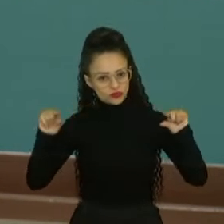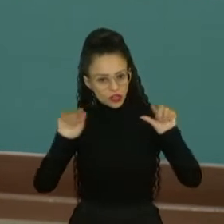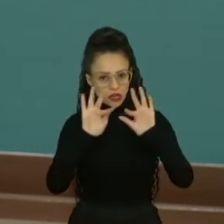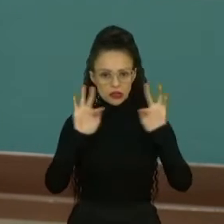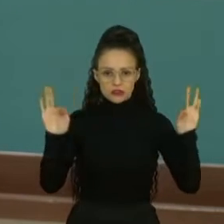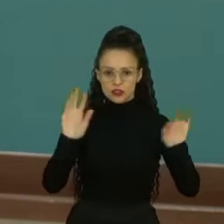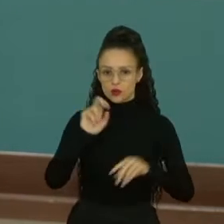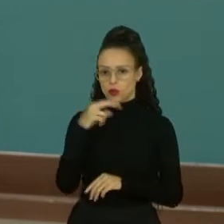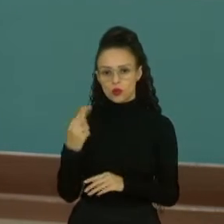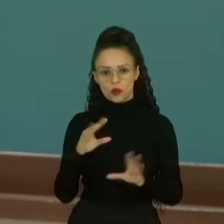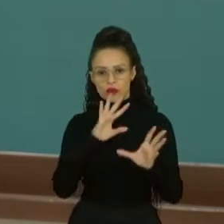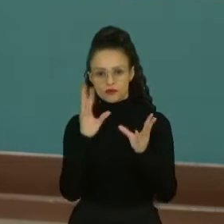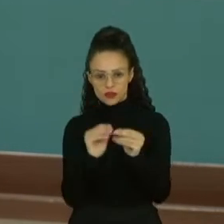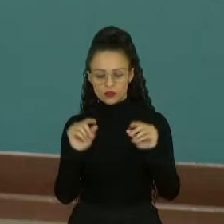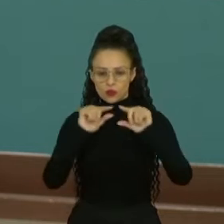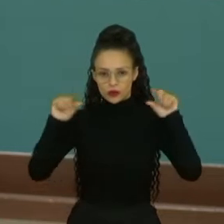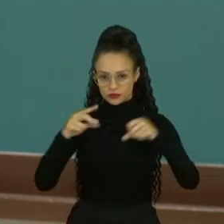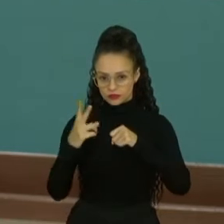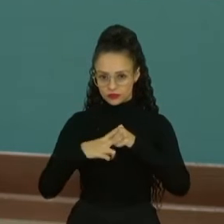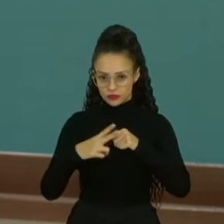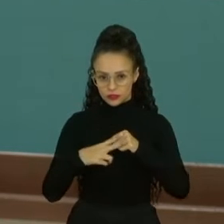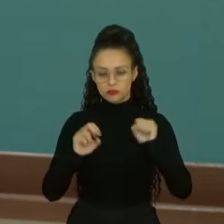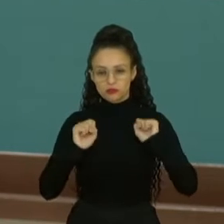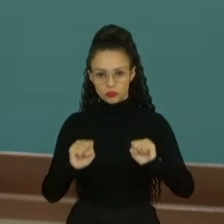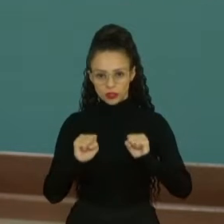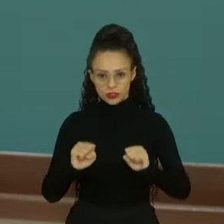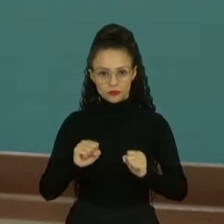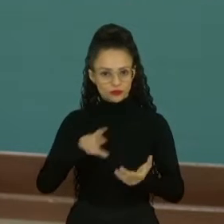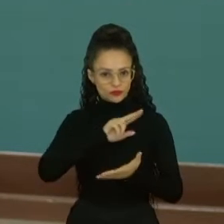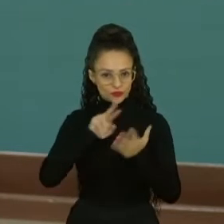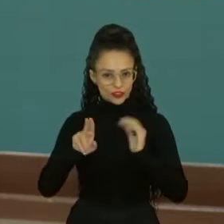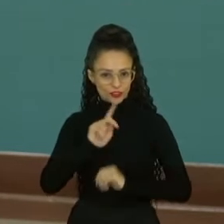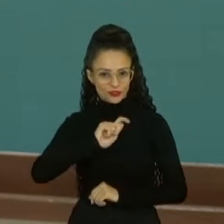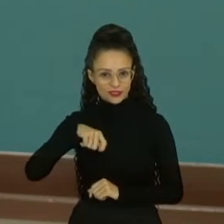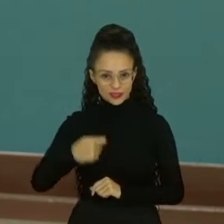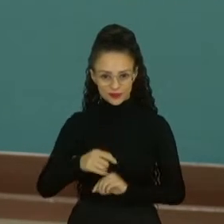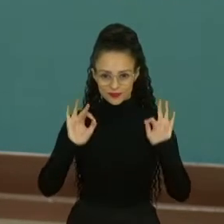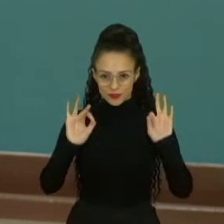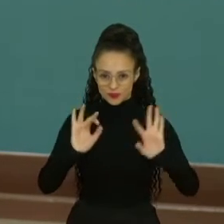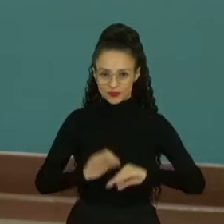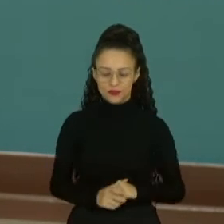frase, ou enfim, naquela oração. Podemos chamar de várias maneiras, certo?